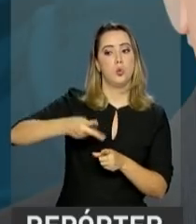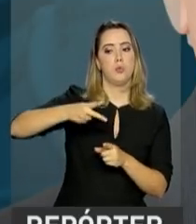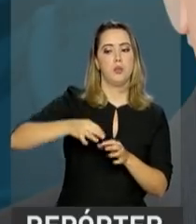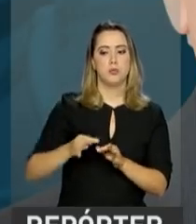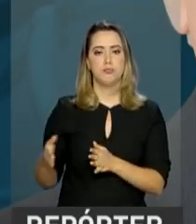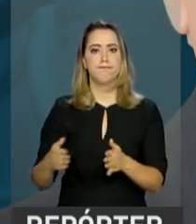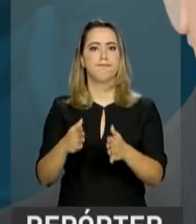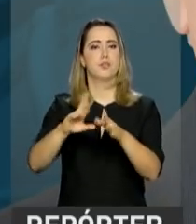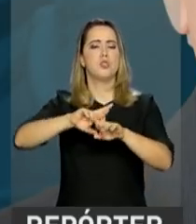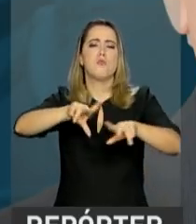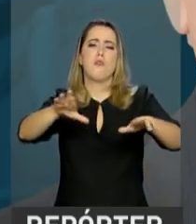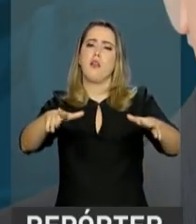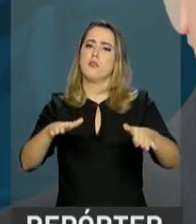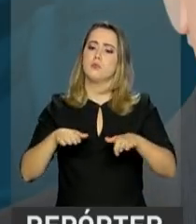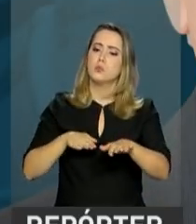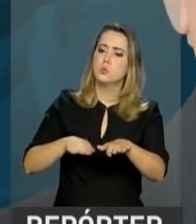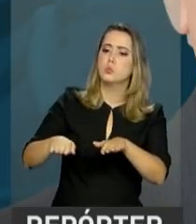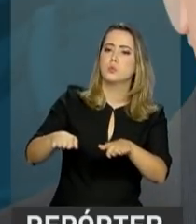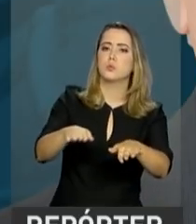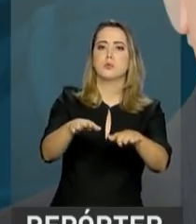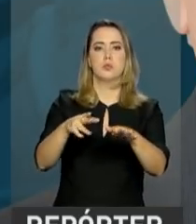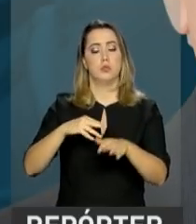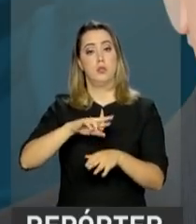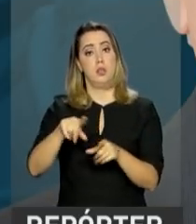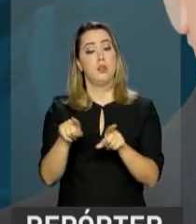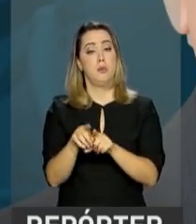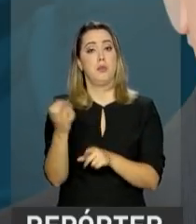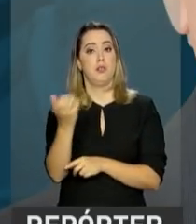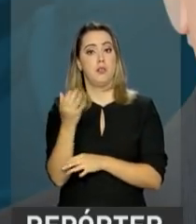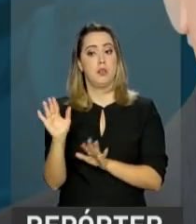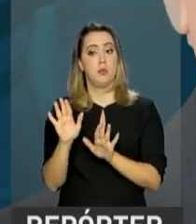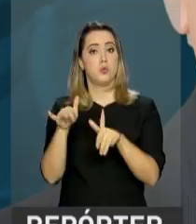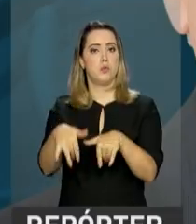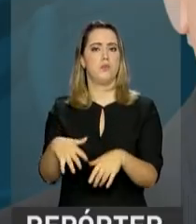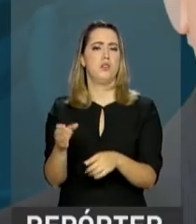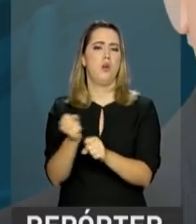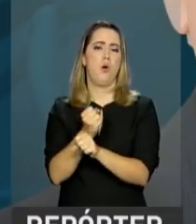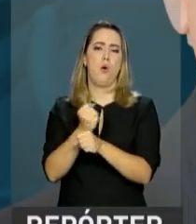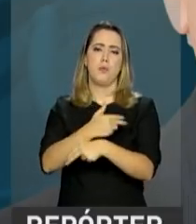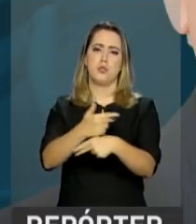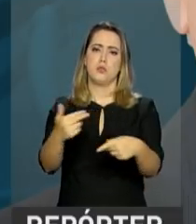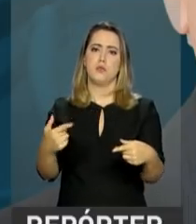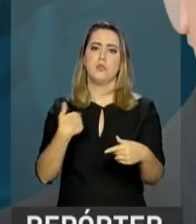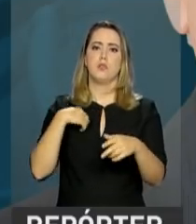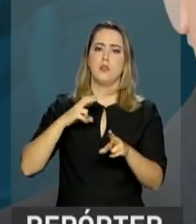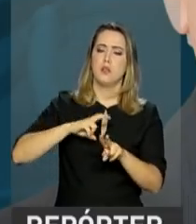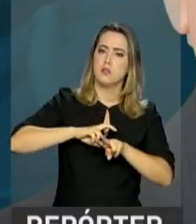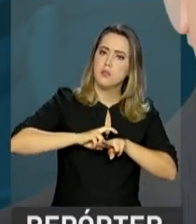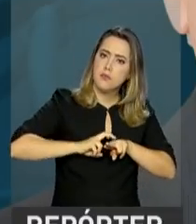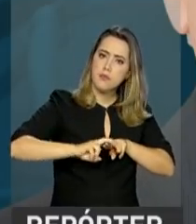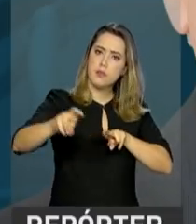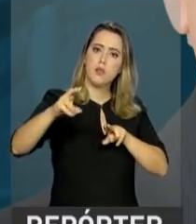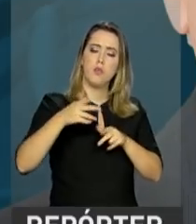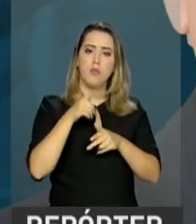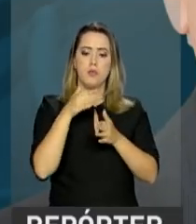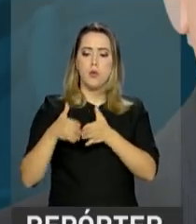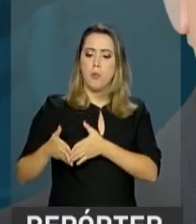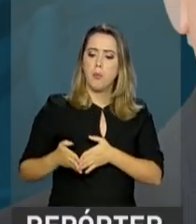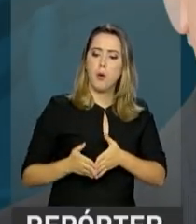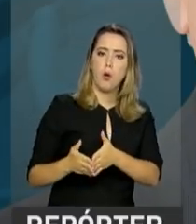de rodovias e também estamos prevendo finalizar várias obras em ferrovias e hidrovias portos